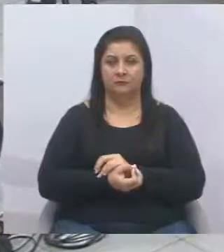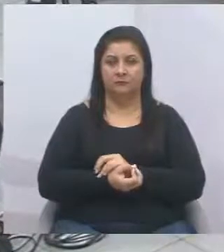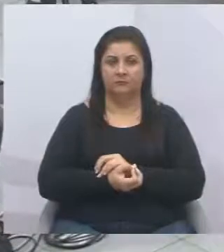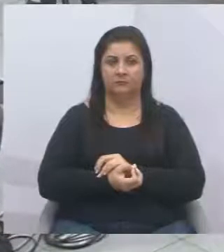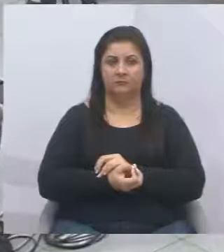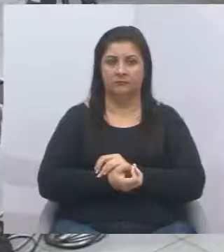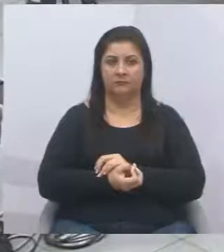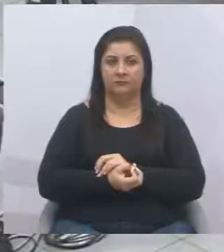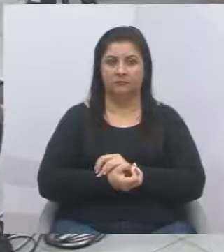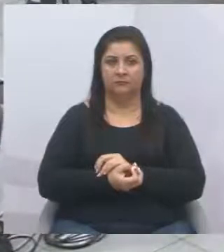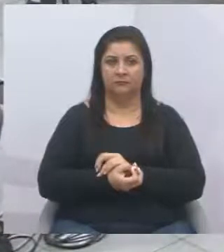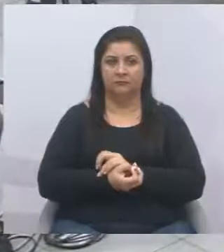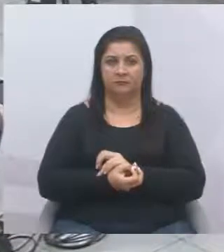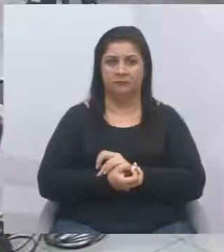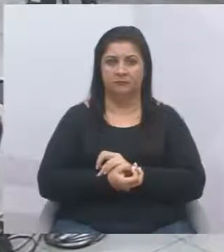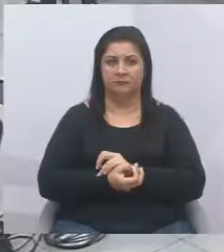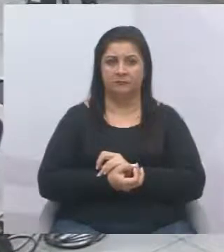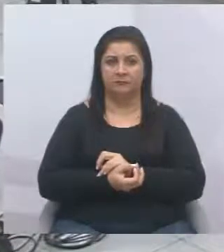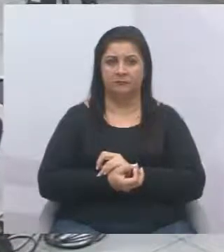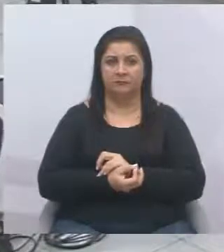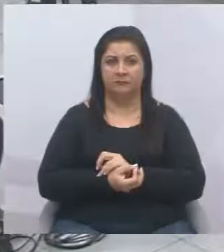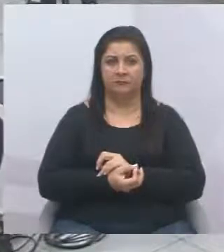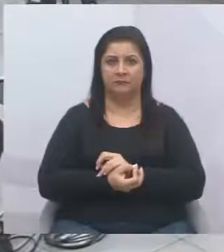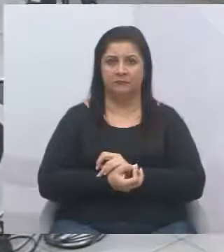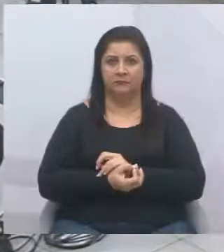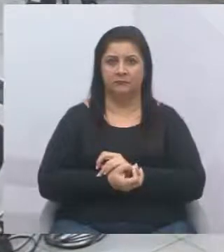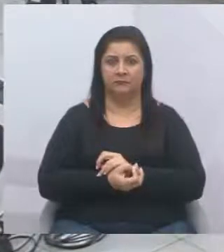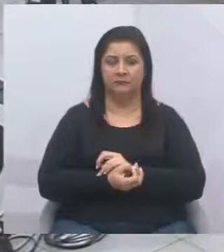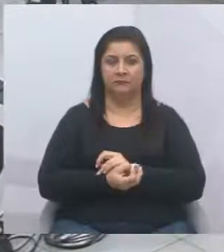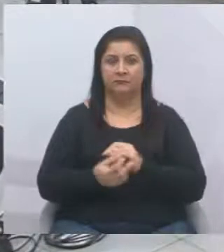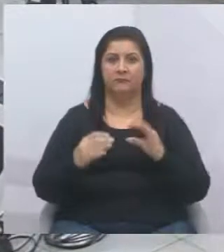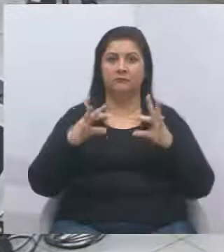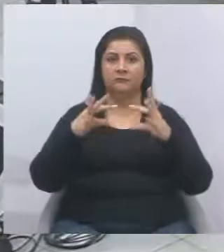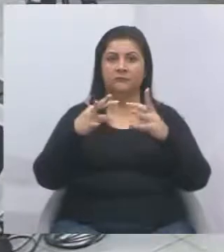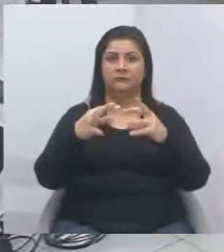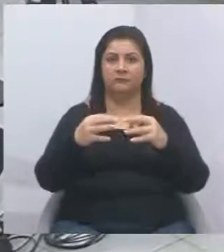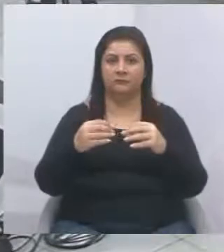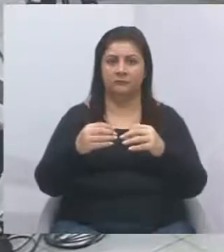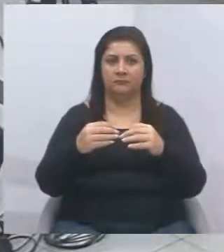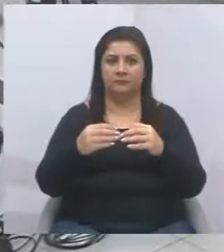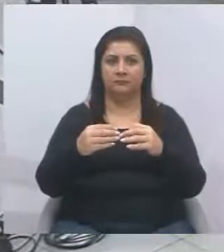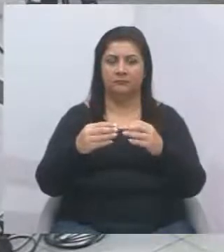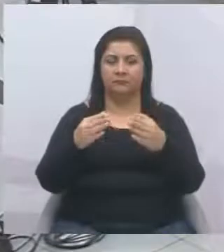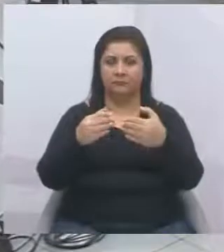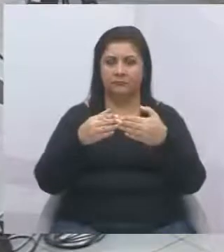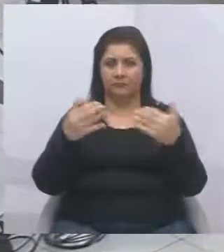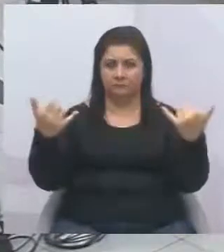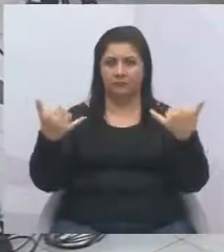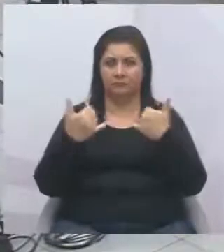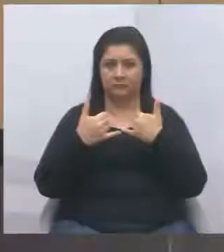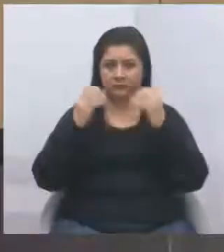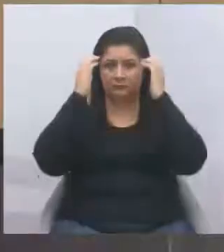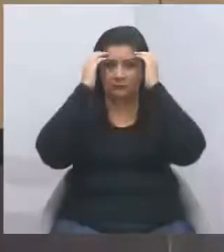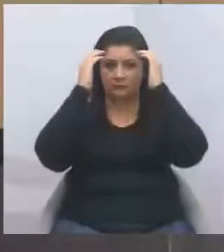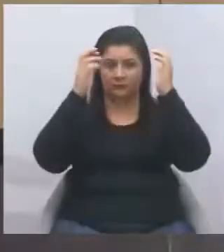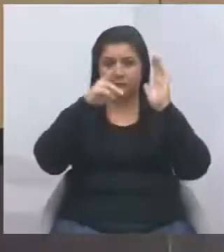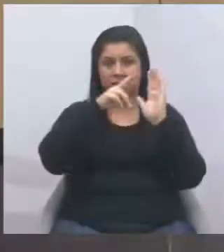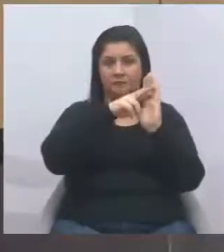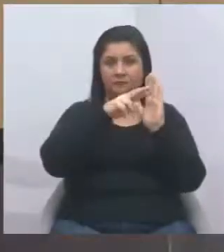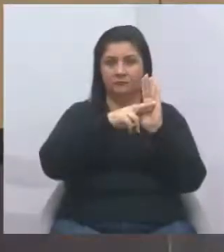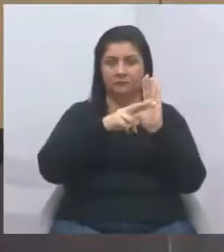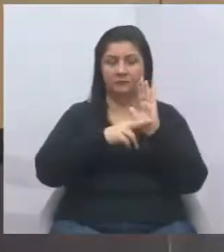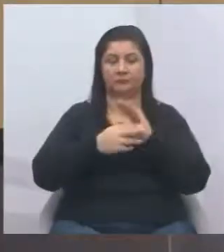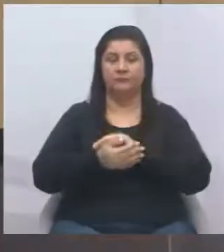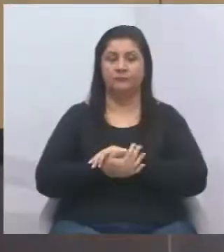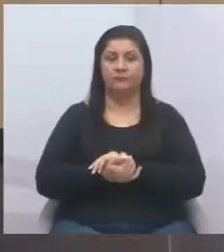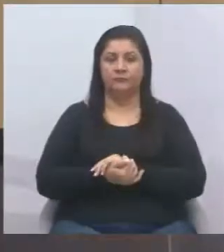Não havendo mais pedido de informações, os pedidos de informações foram apreciados na forma regimental. Desse